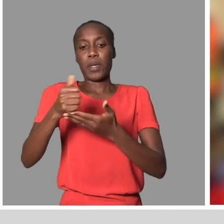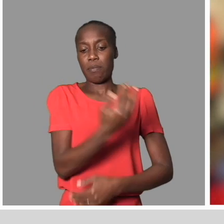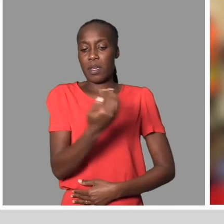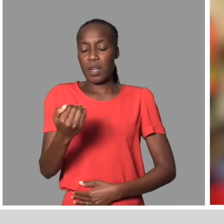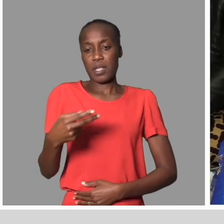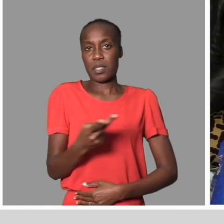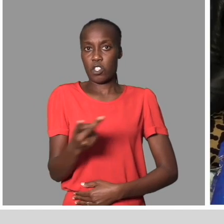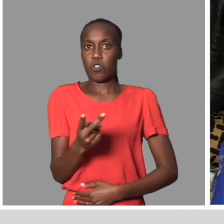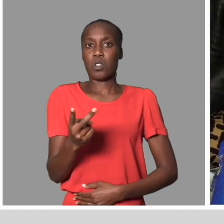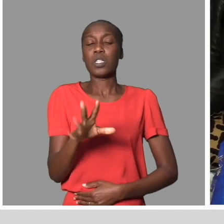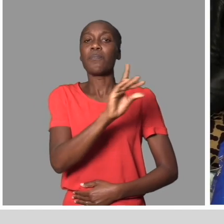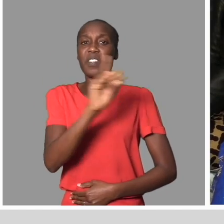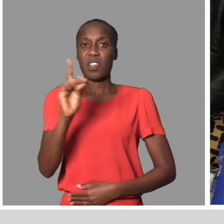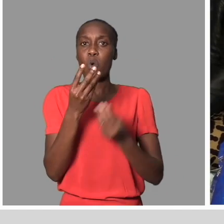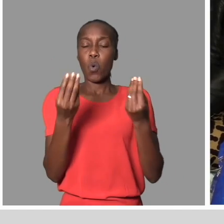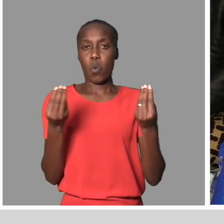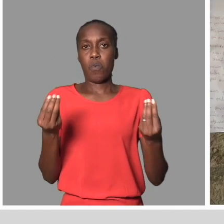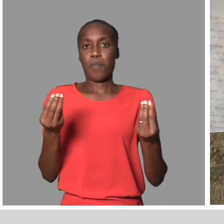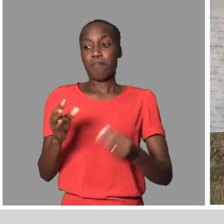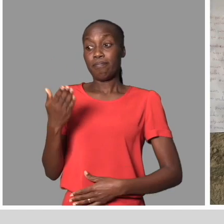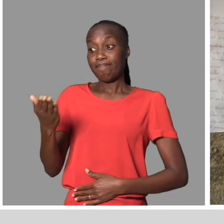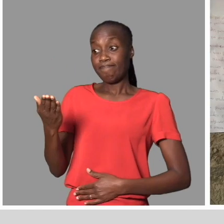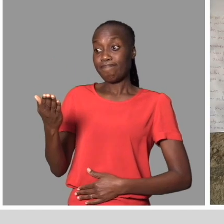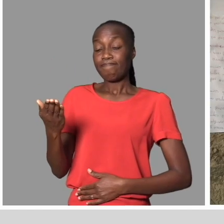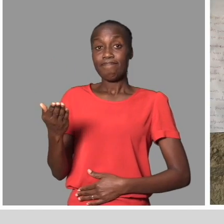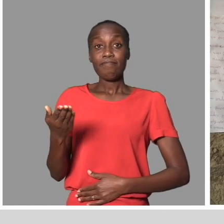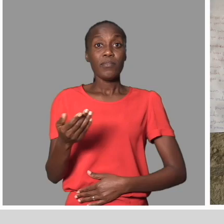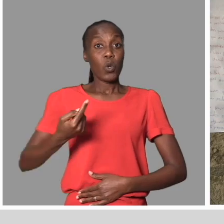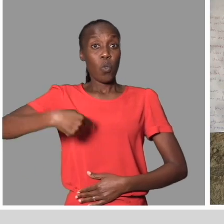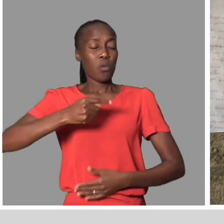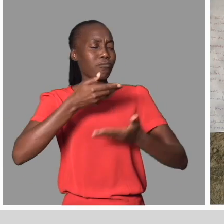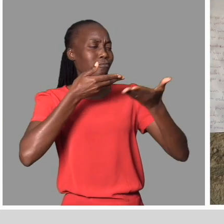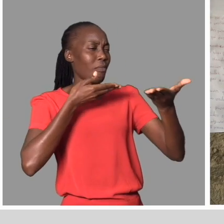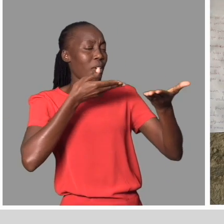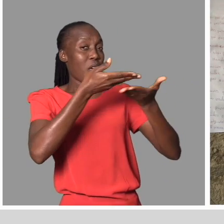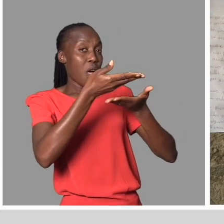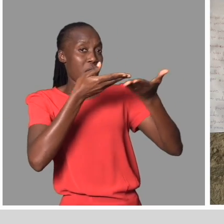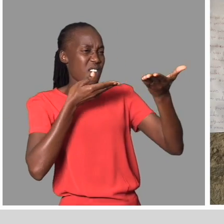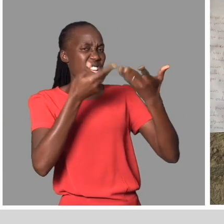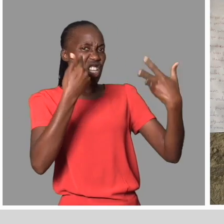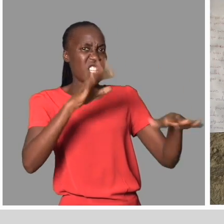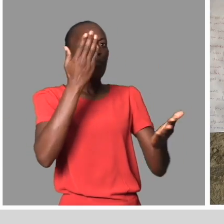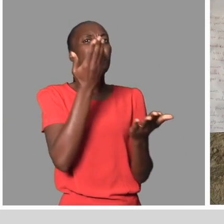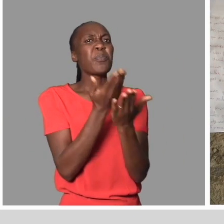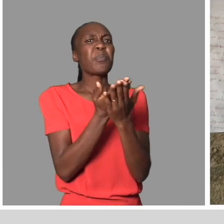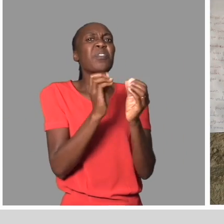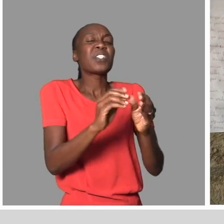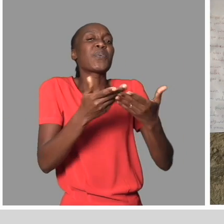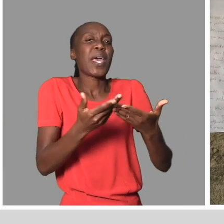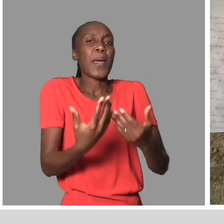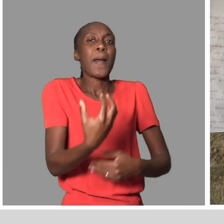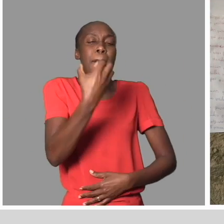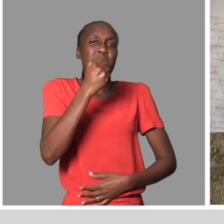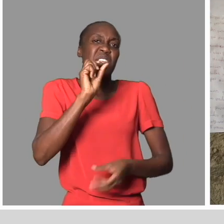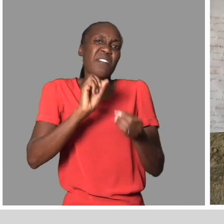menores através das redes sociais. Nas conversas, teremos proposto para ela